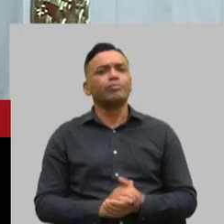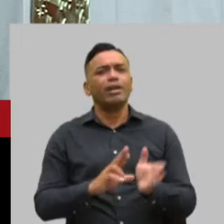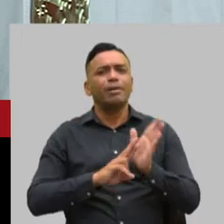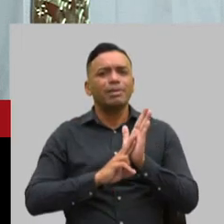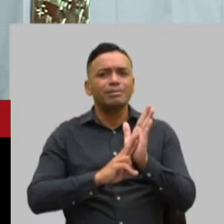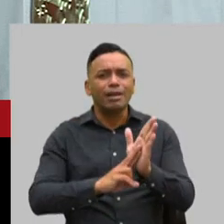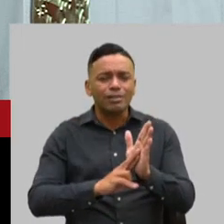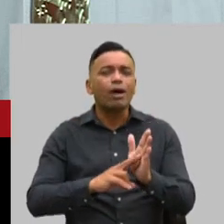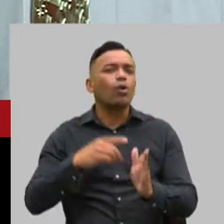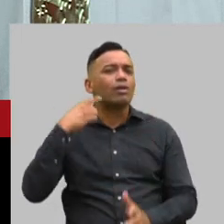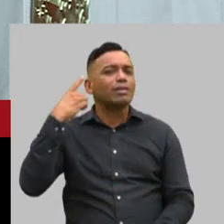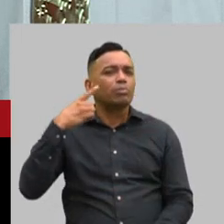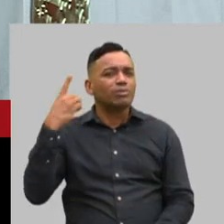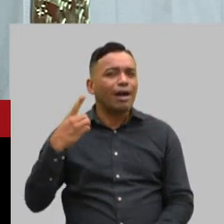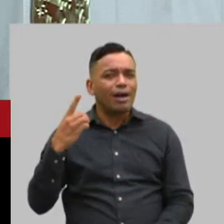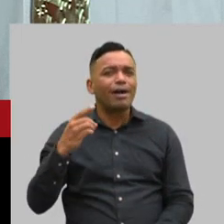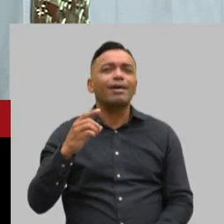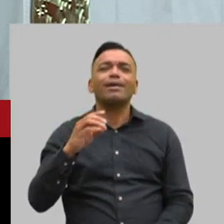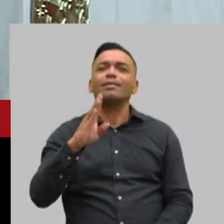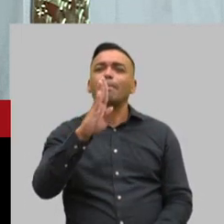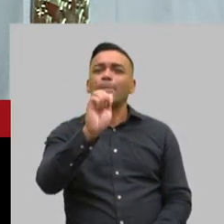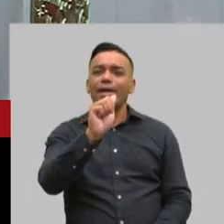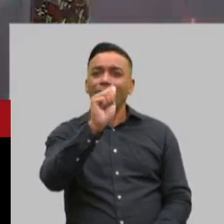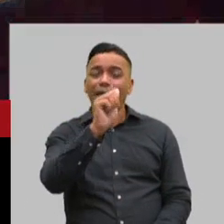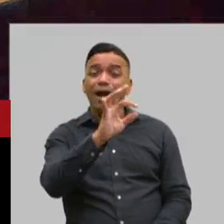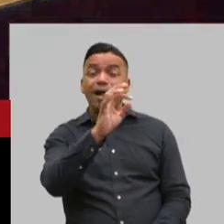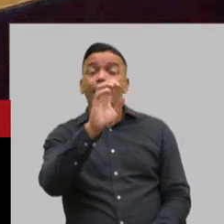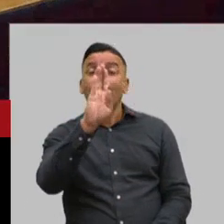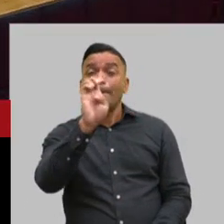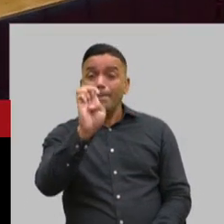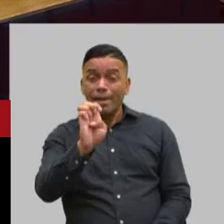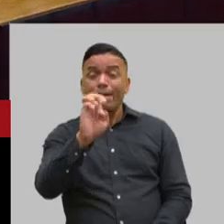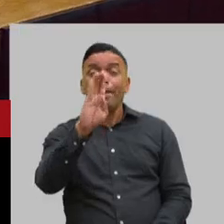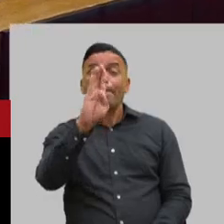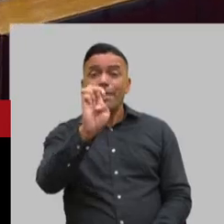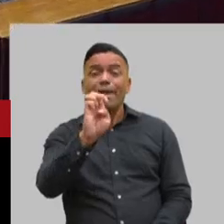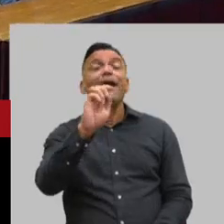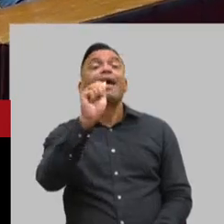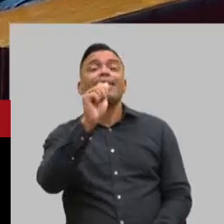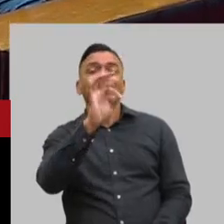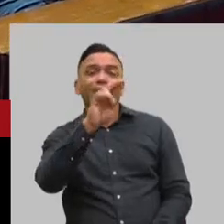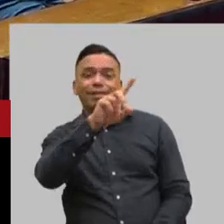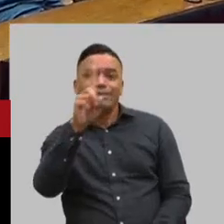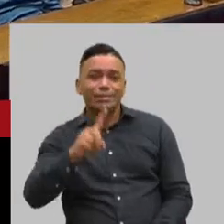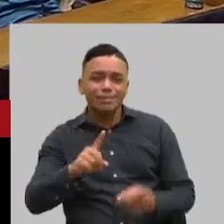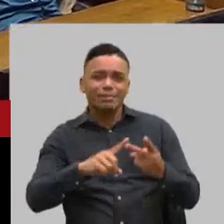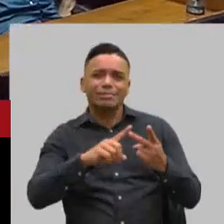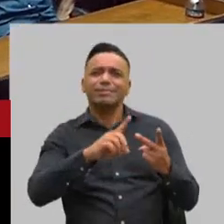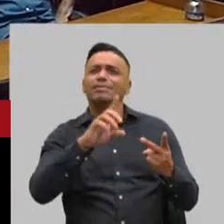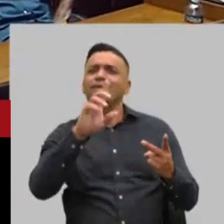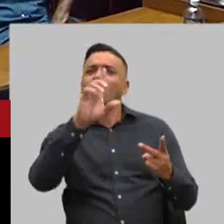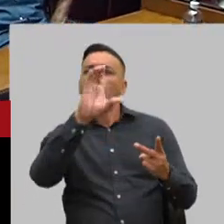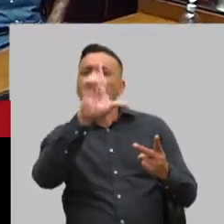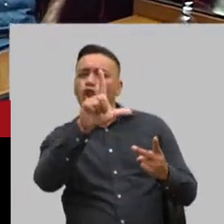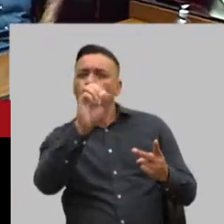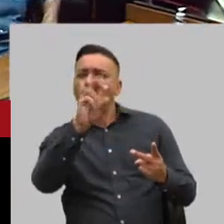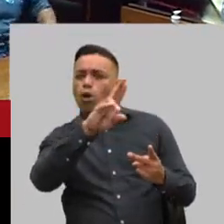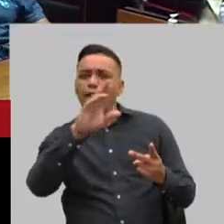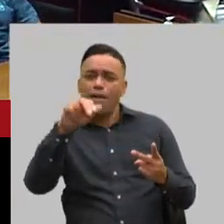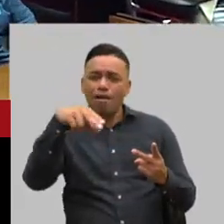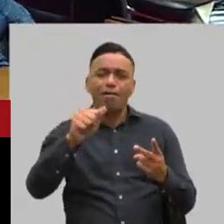Cerqueira, Bela Gonçalves, Lohana, meus colegas deputados e líderes, Ulisses